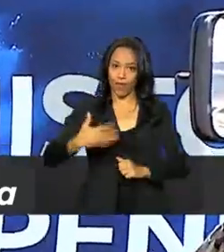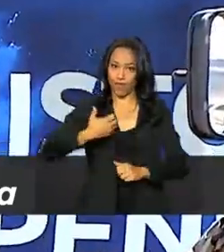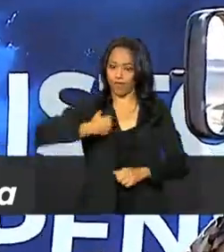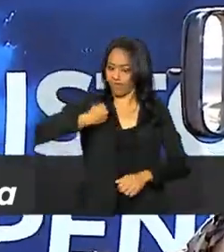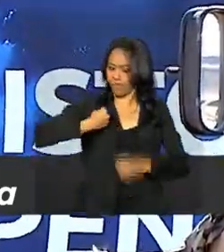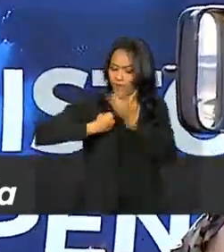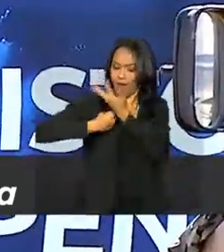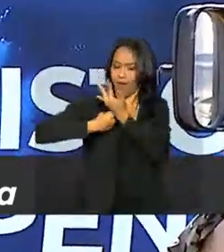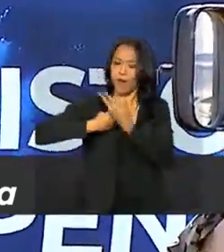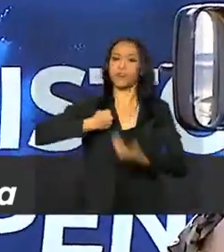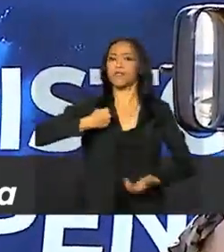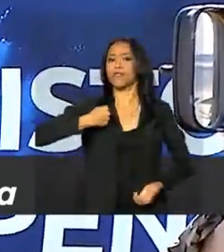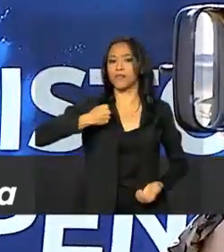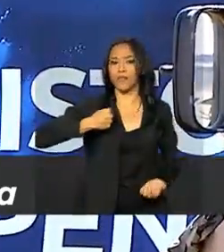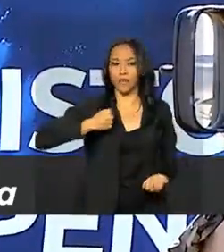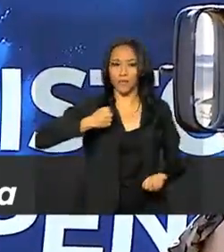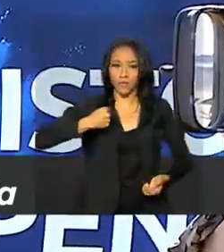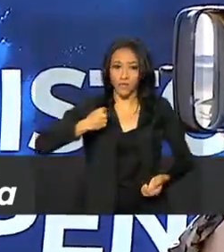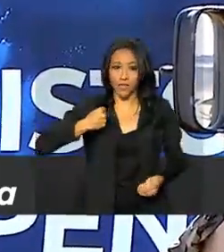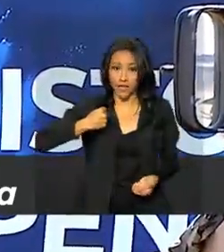simbólico. Sim.